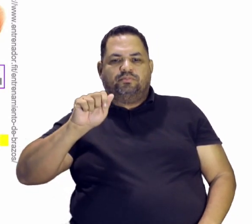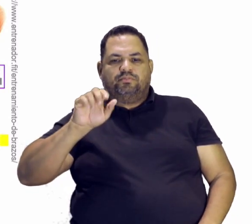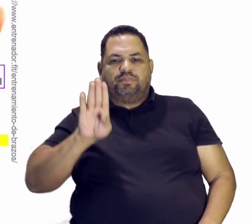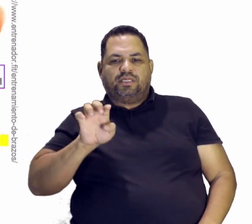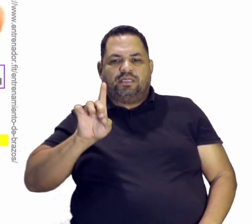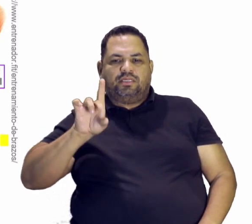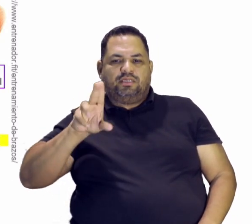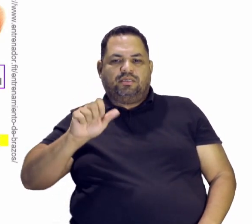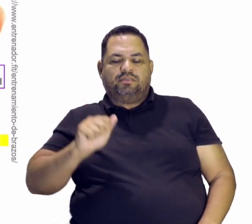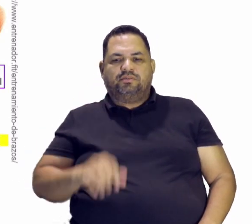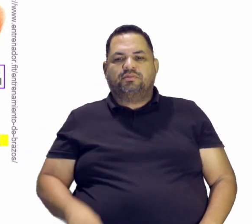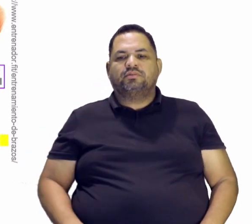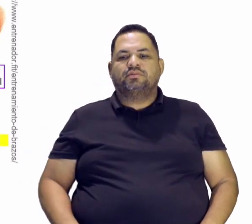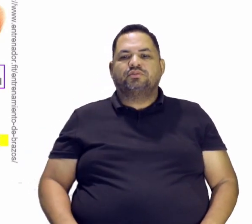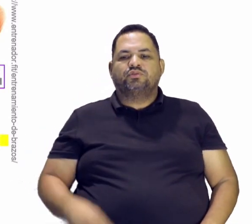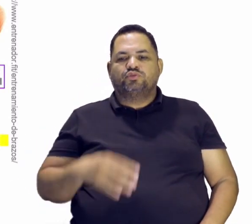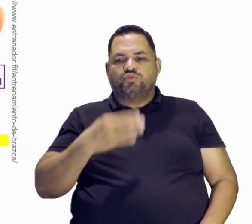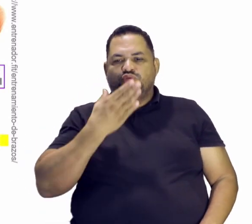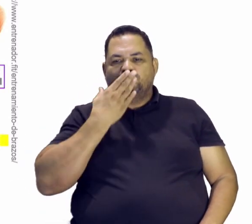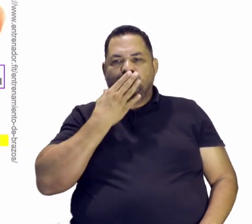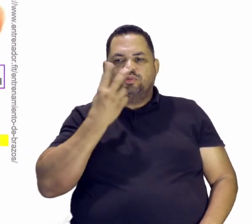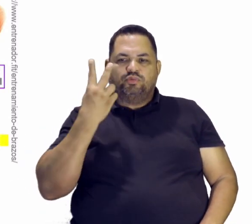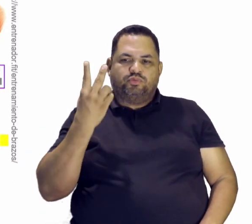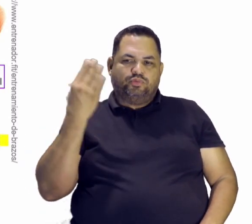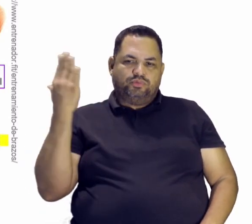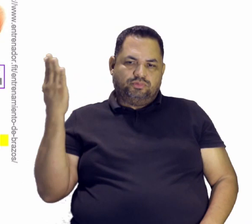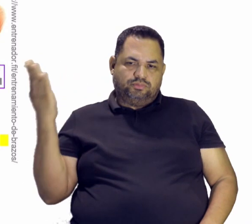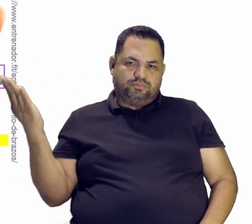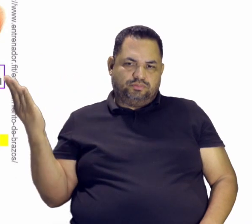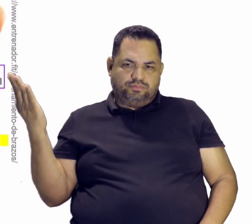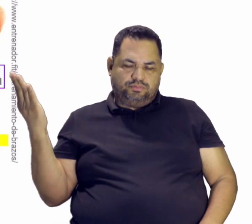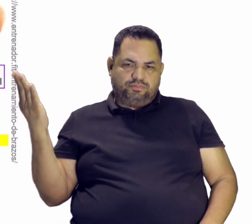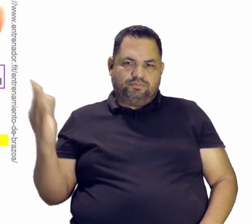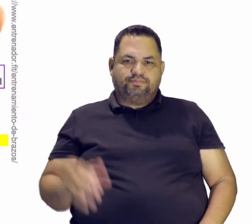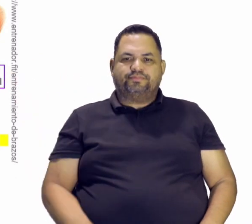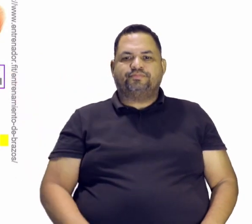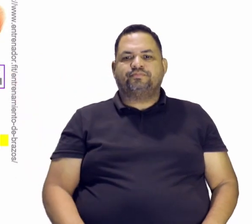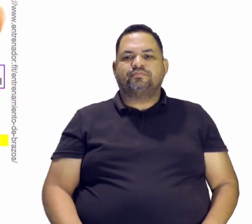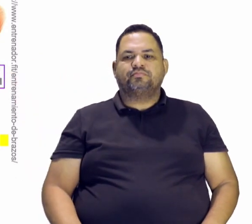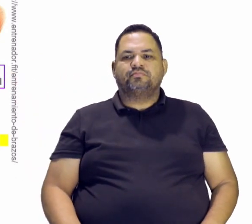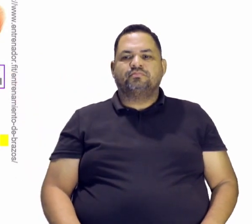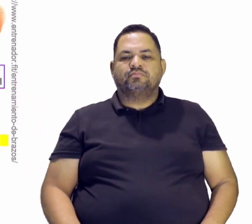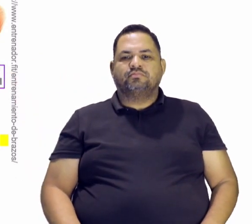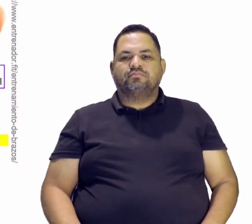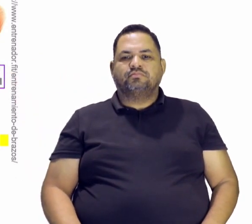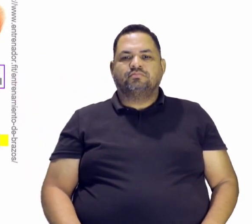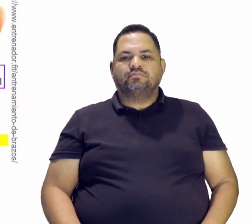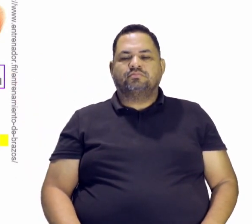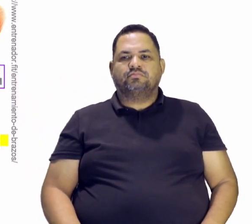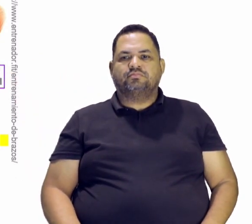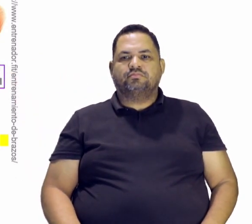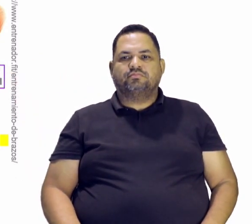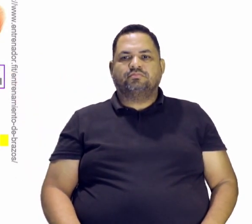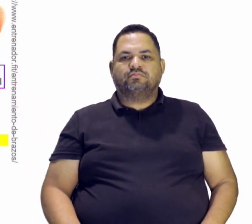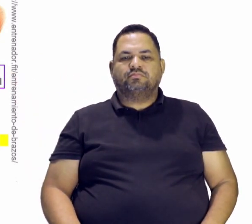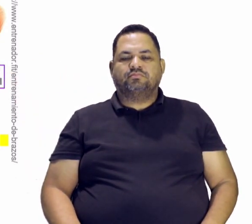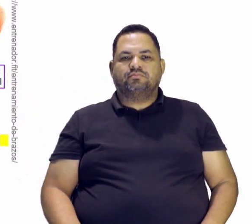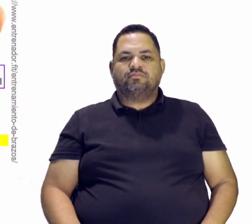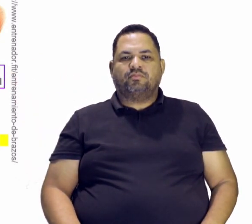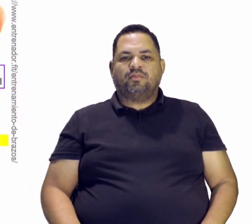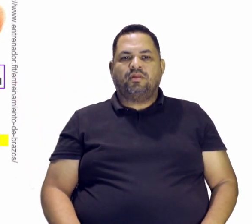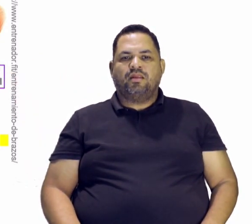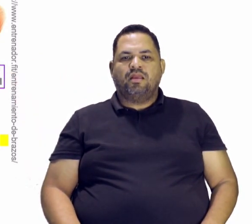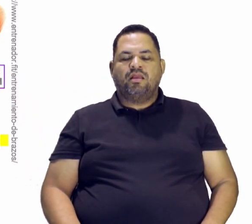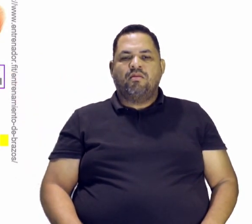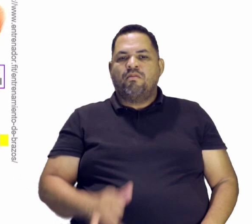do tipo 2. Prof, eu ainda não sei o que é uma fibra tipo 1 e tipo 2. Calma que a gente vai já descobrir, tá bom? Então,